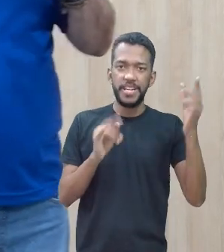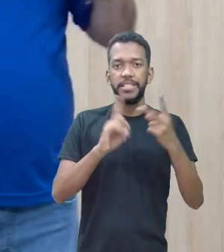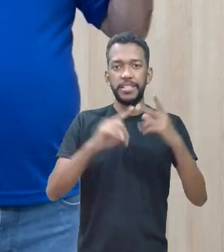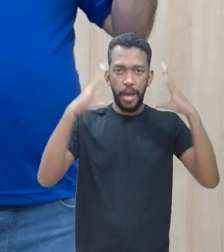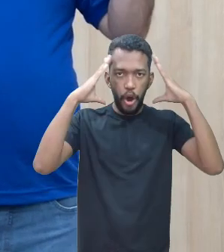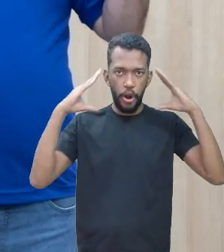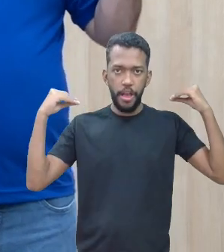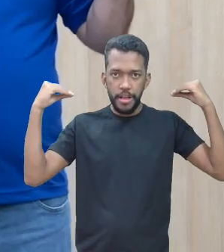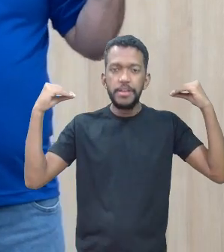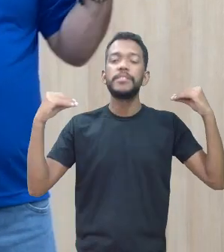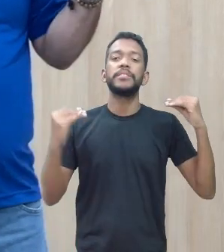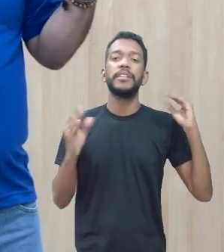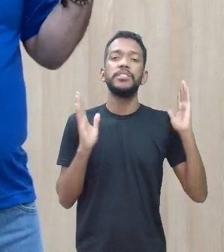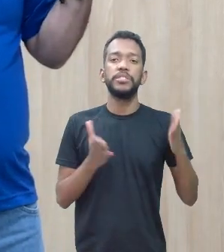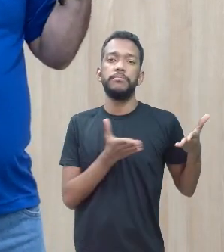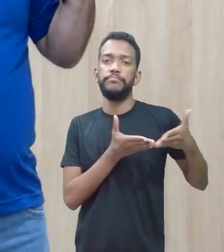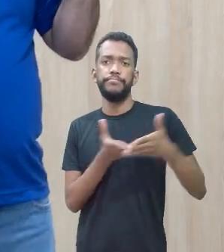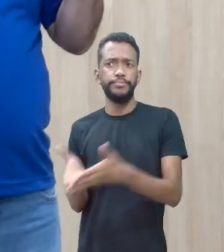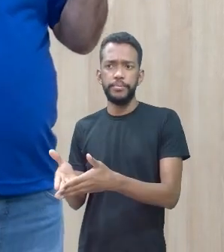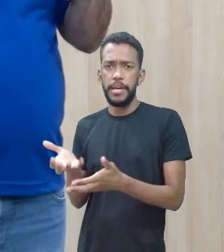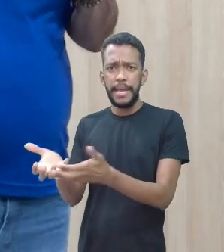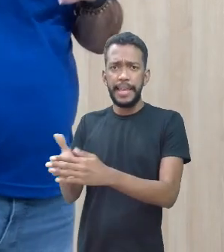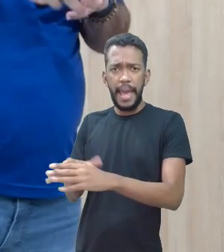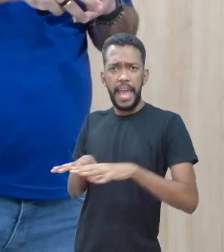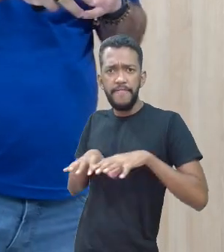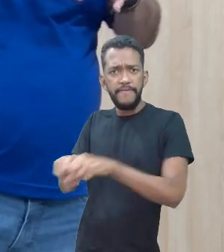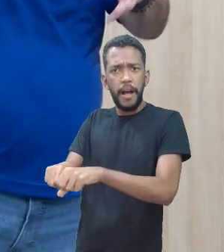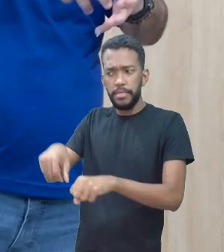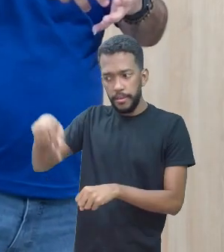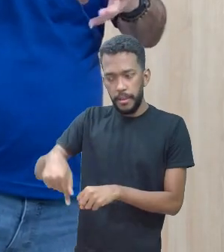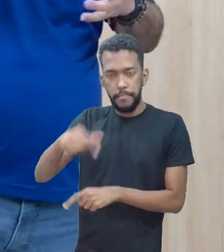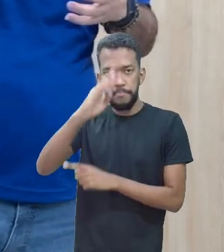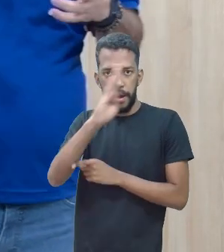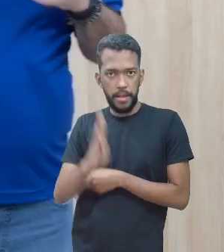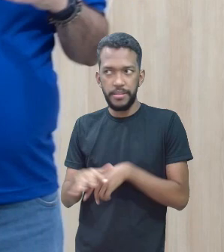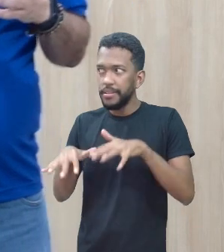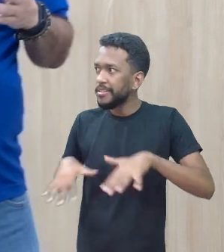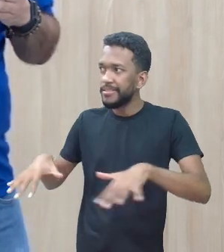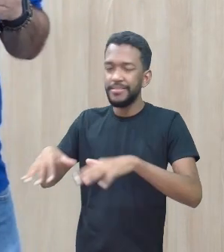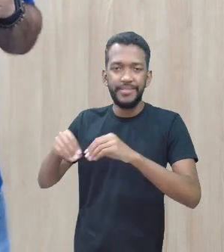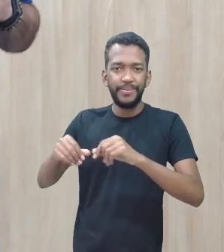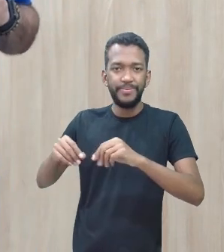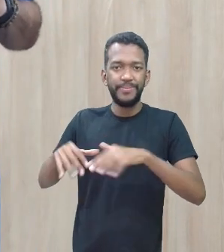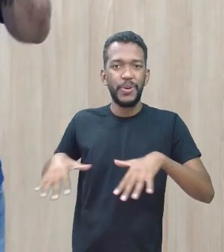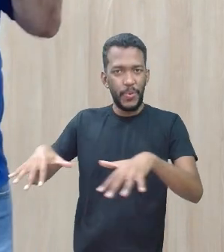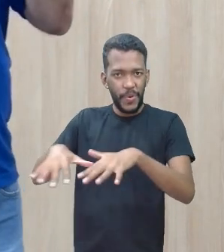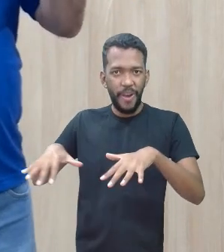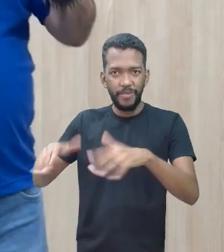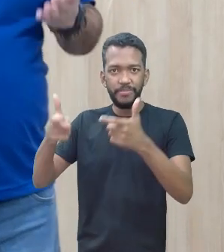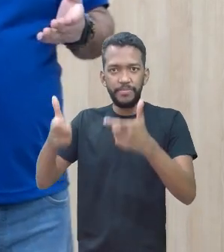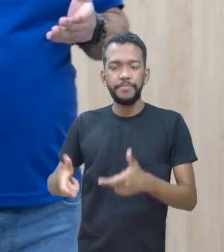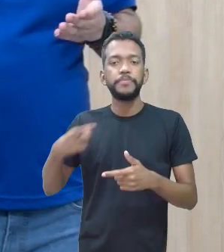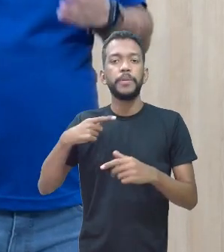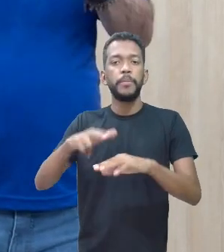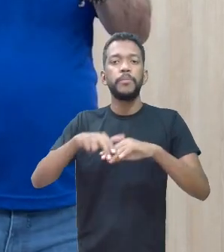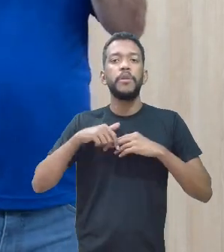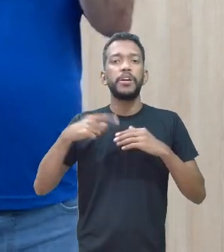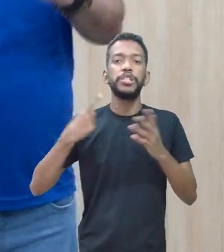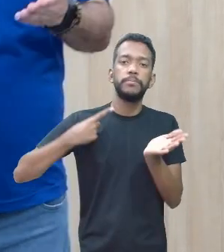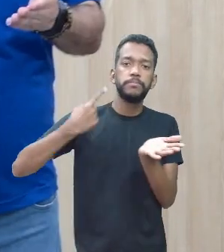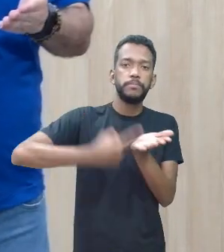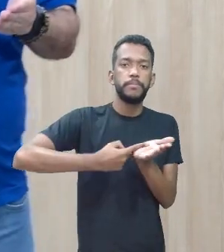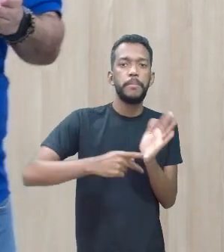exemplo, começam a tentar invadir o território, né, do Brasil aqui, que pelo Tratado